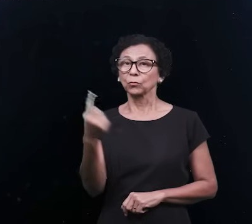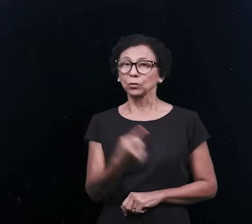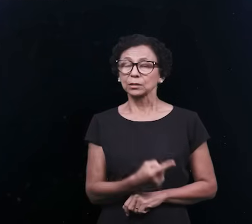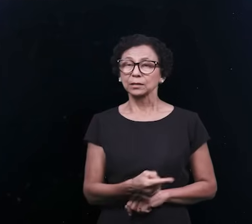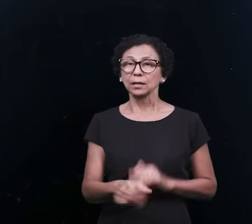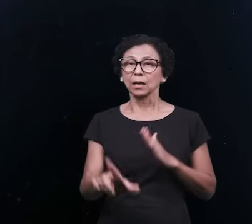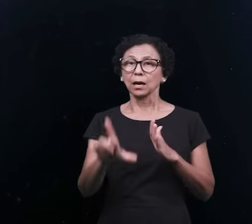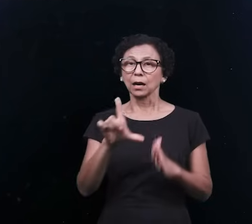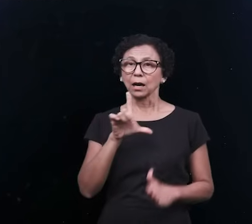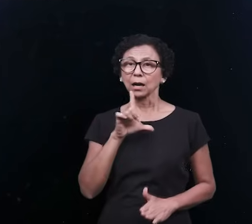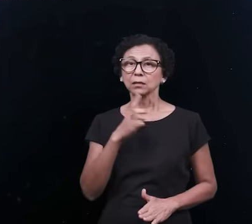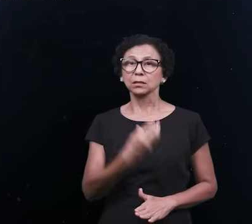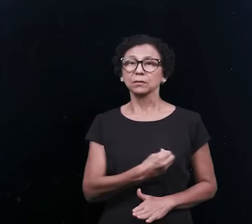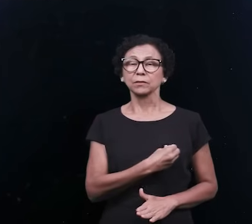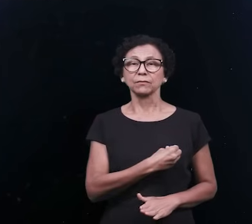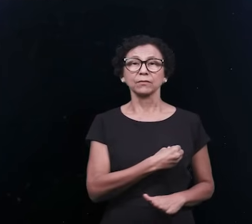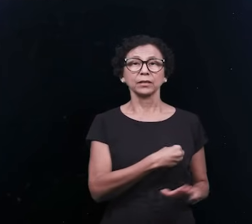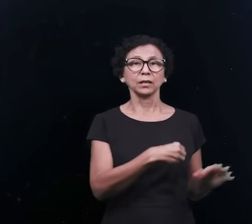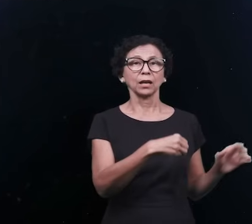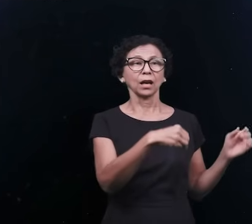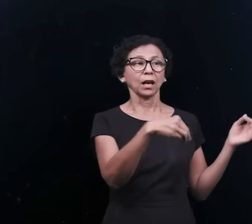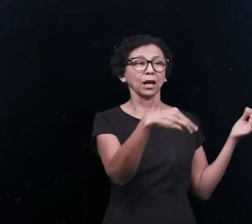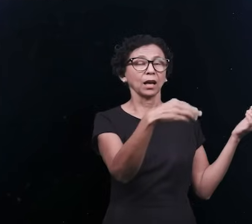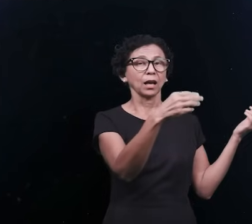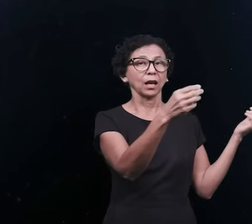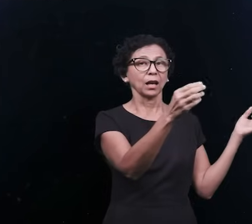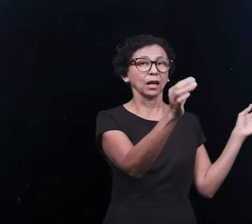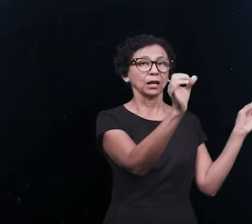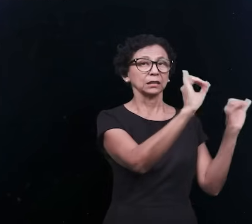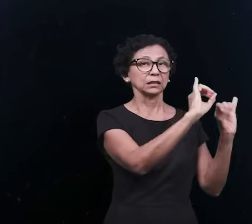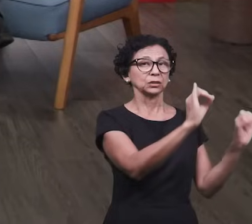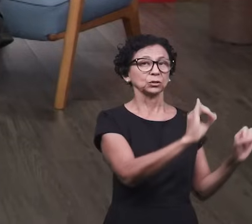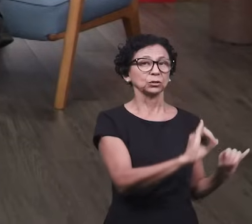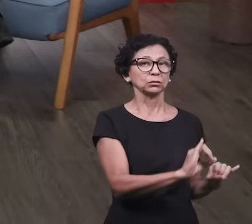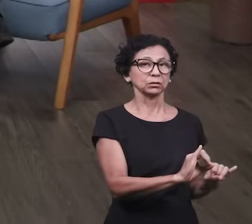aos ídolos mudos, conforme éreis guiados.